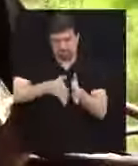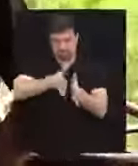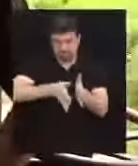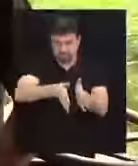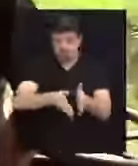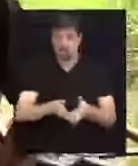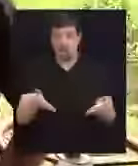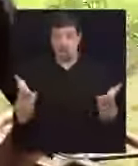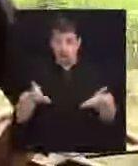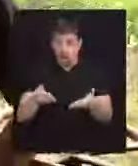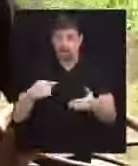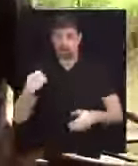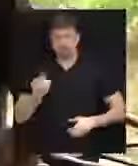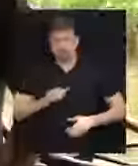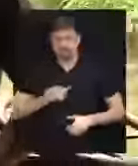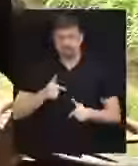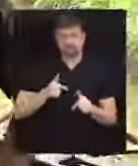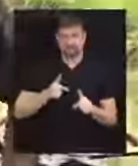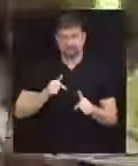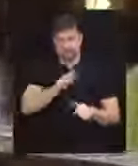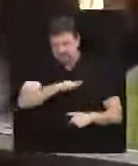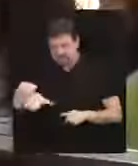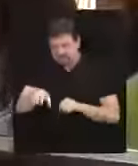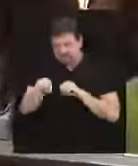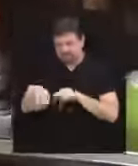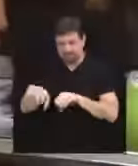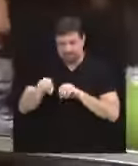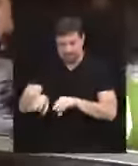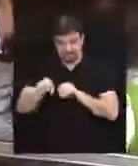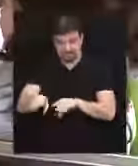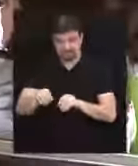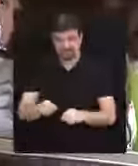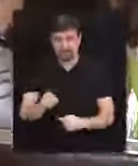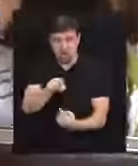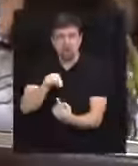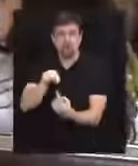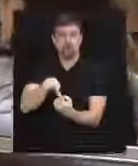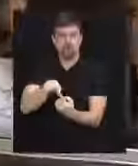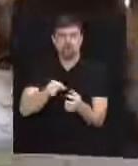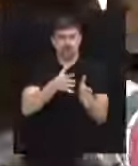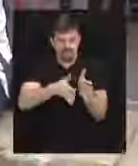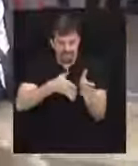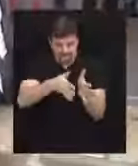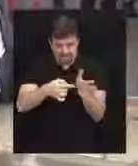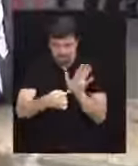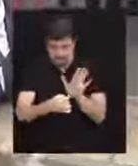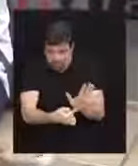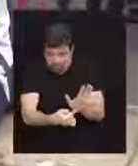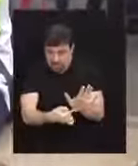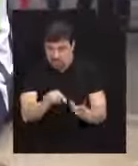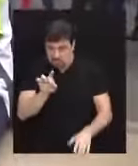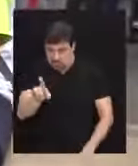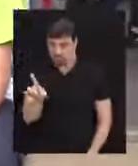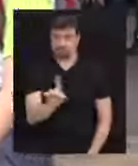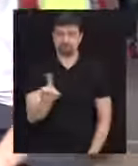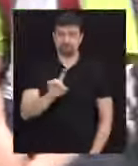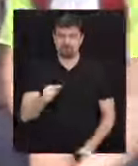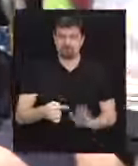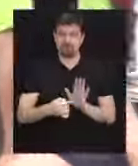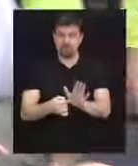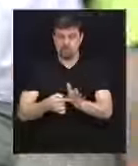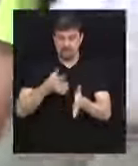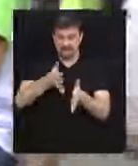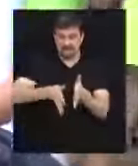daí, hoje nós fazemos um trabalho com as crianças, mas não só para mostrar a Maria Fumaça, para mostrar